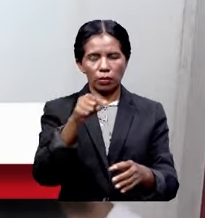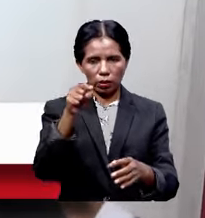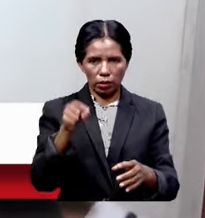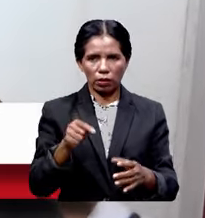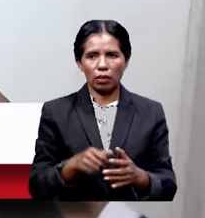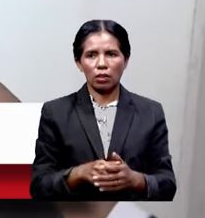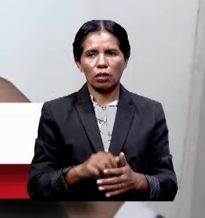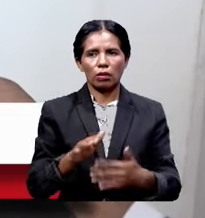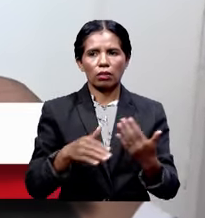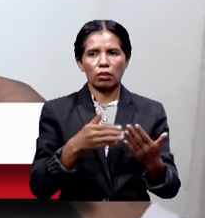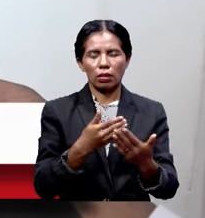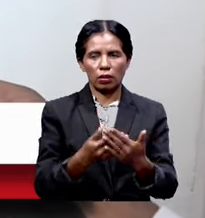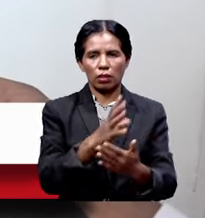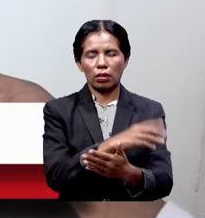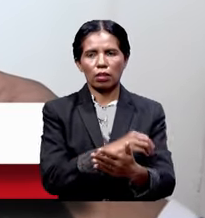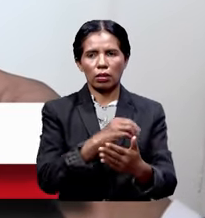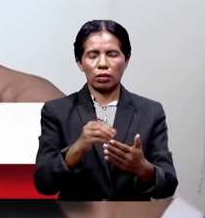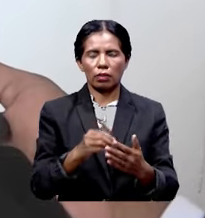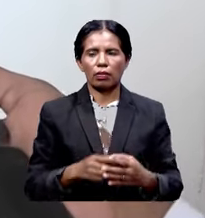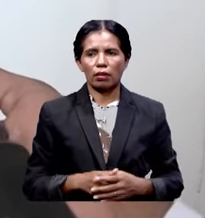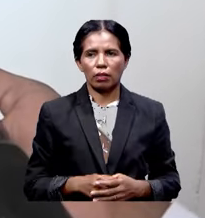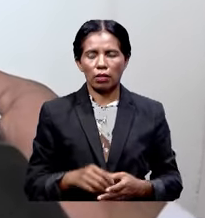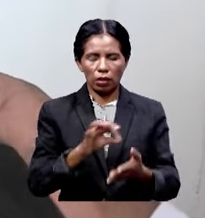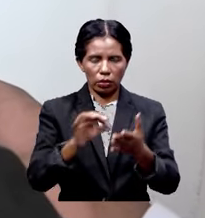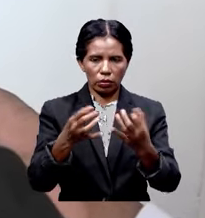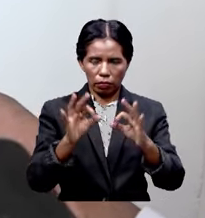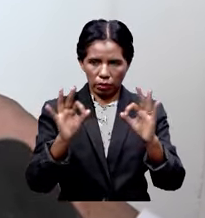Total? O total 124.872 registrados.